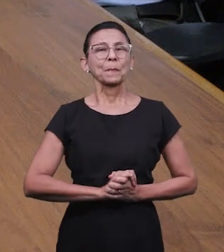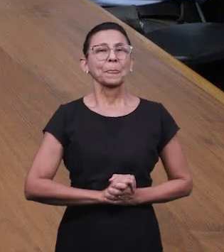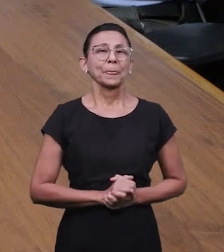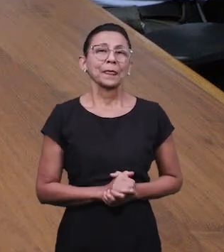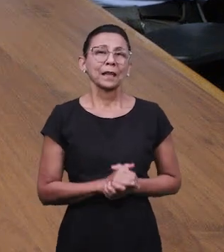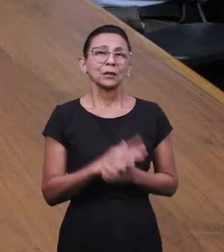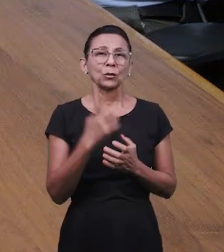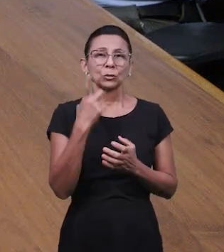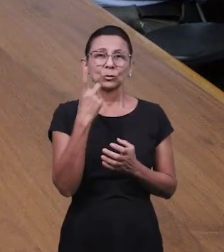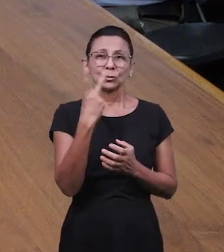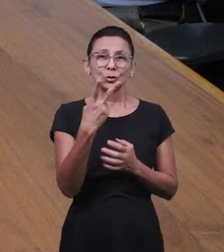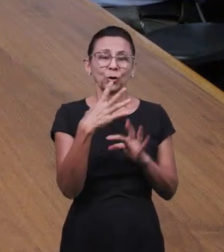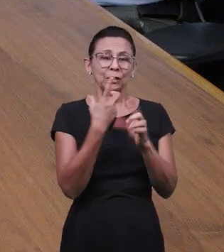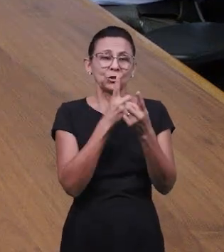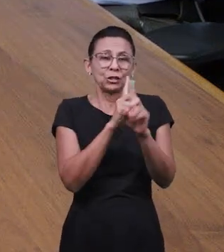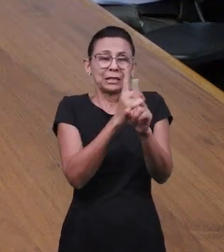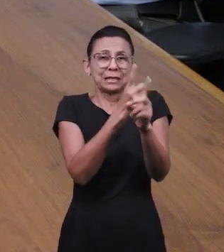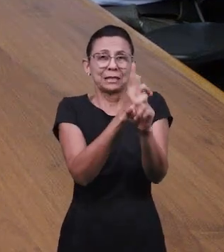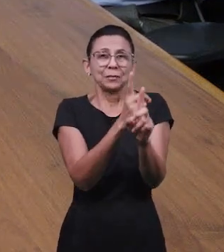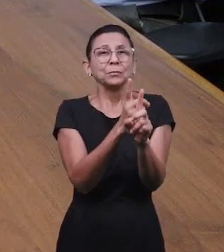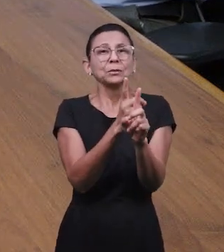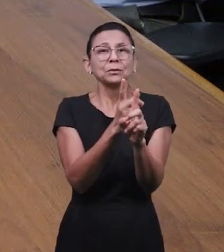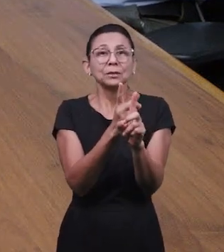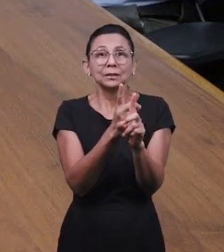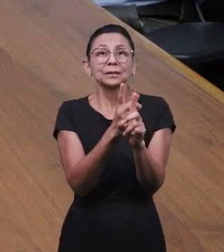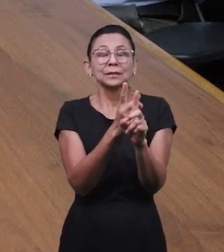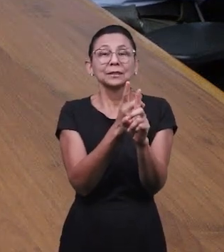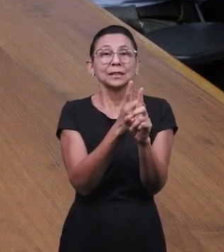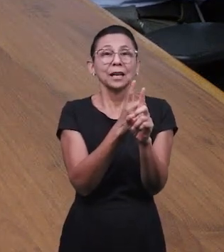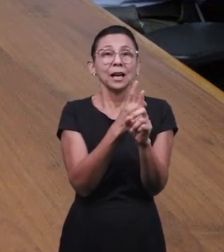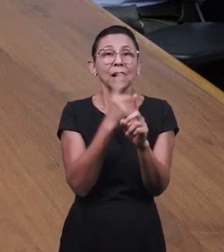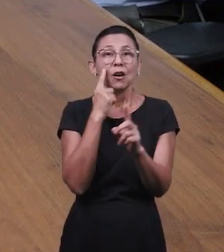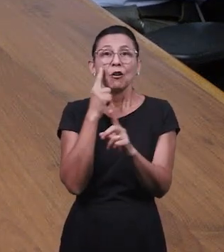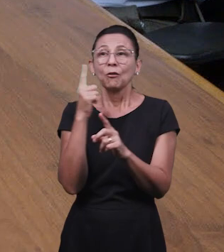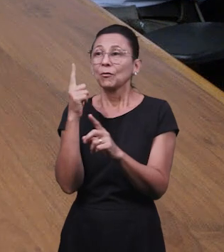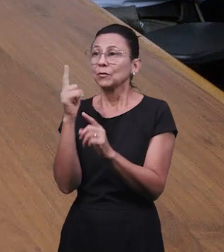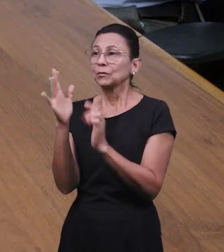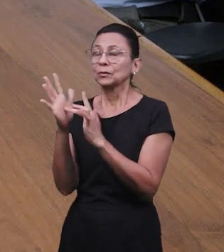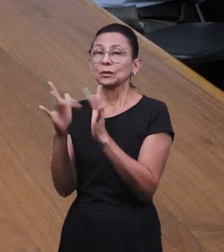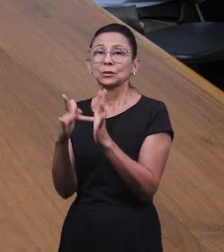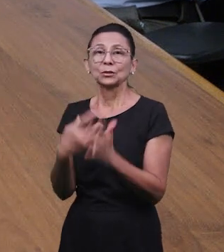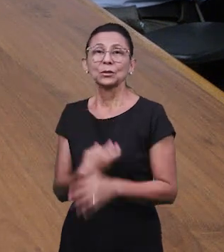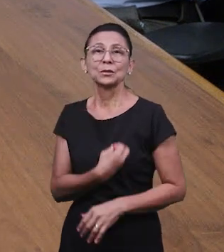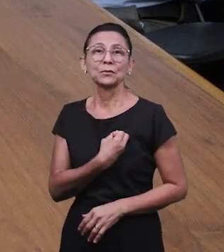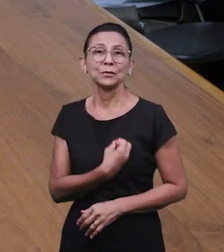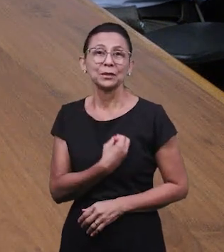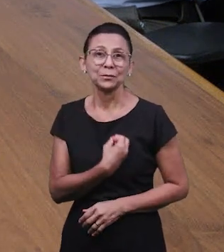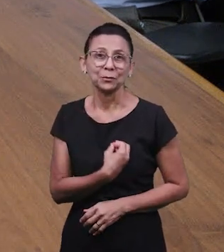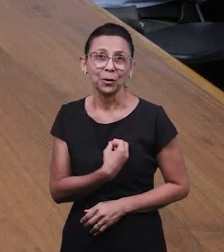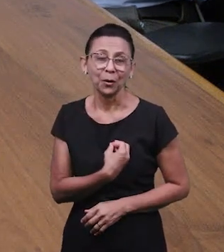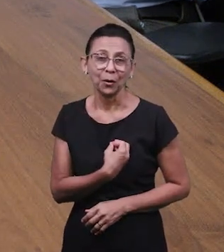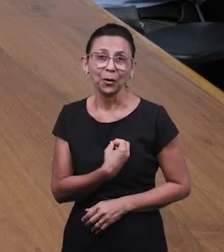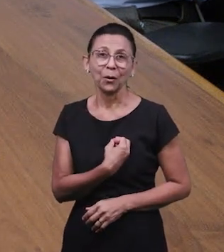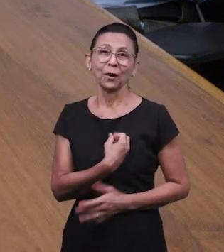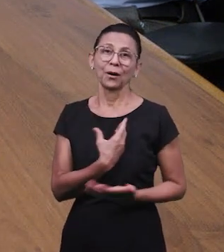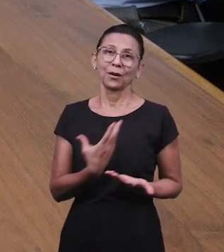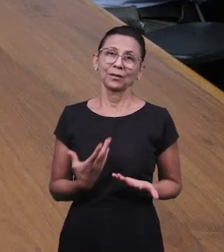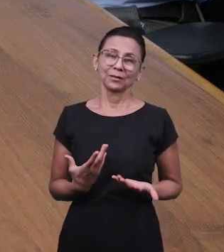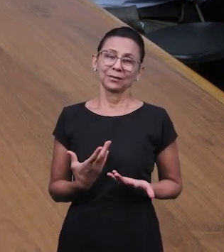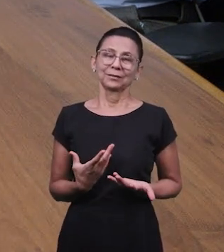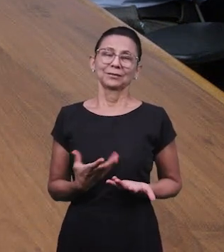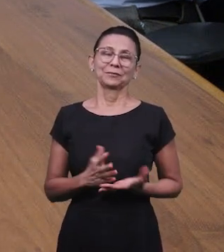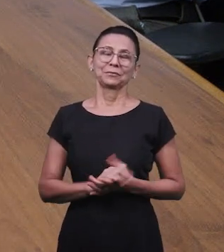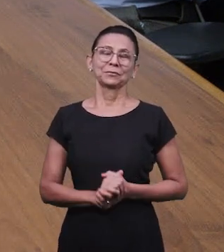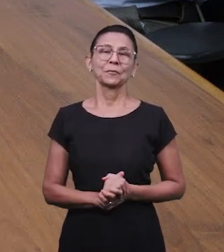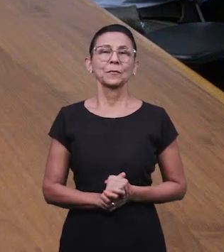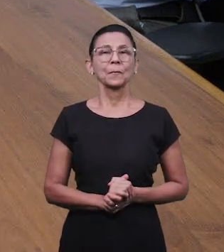mudou. Exatamente. Eles estavam indo. A orientação do Senhor é que eles permanecessem em Jerusalém até